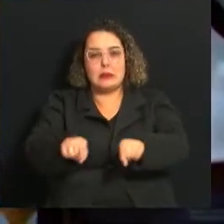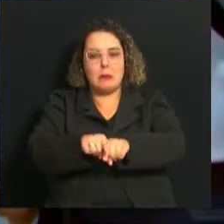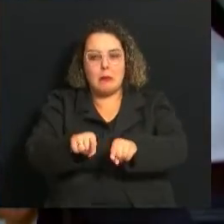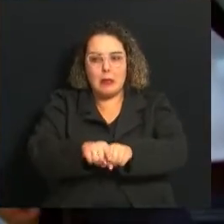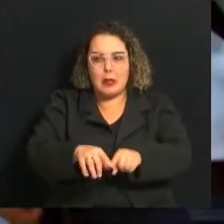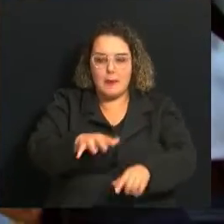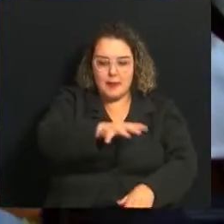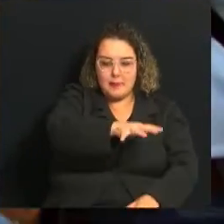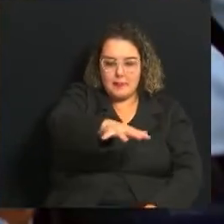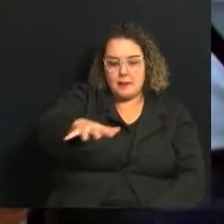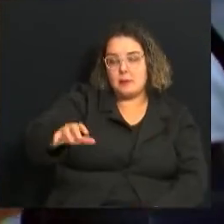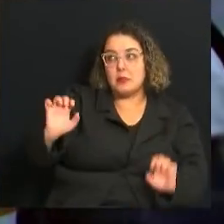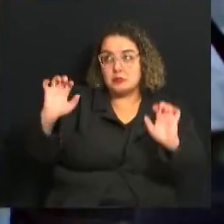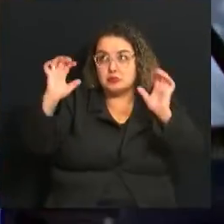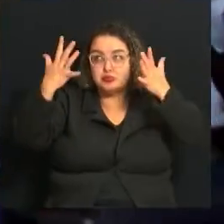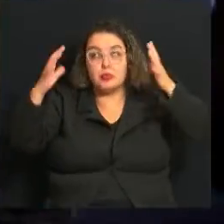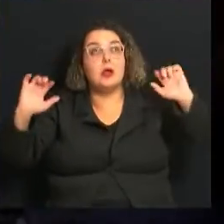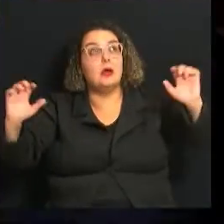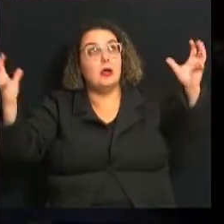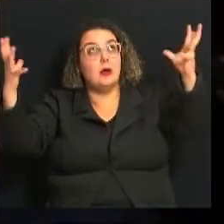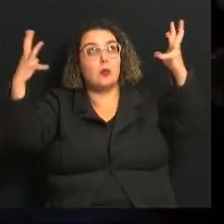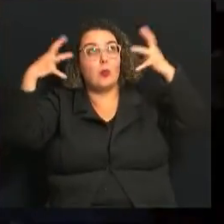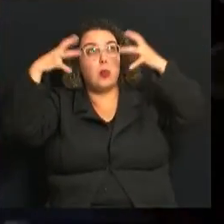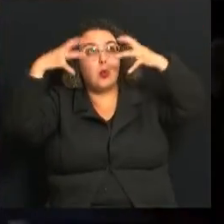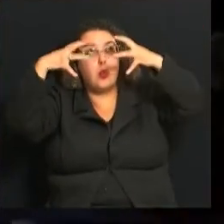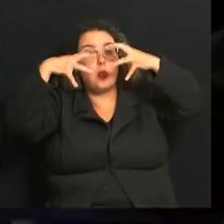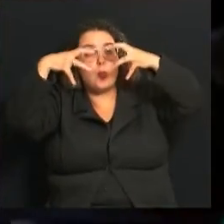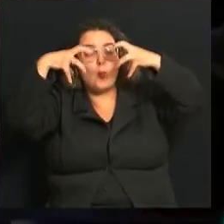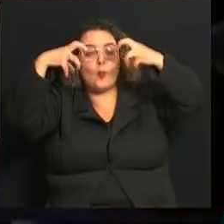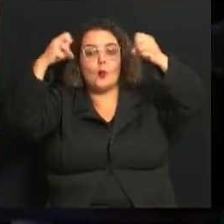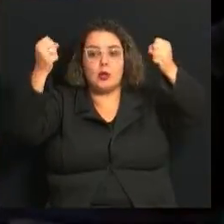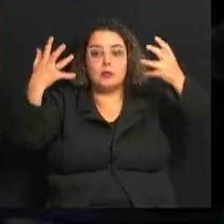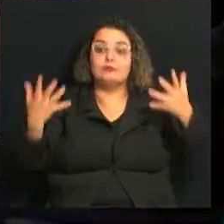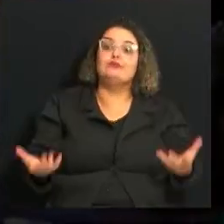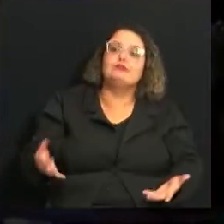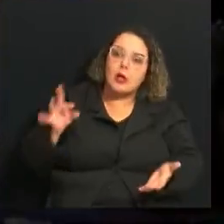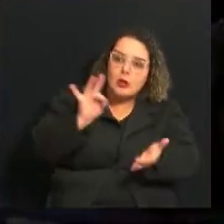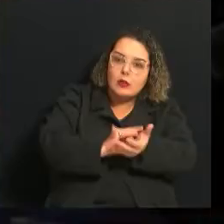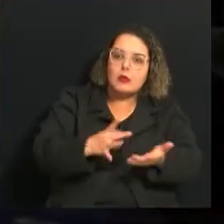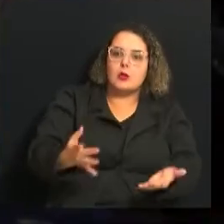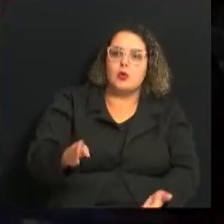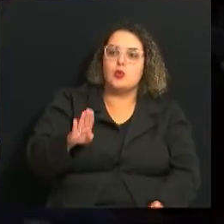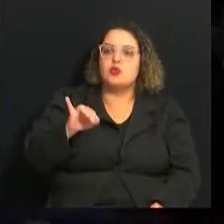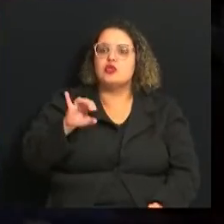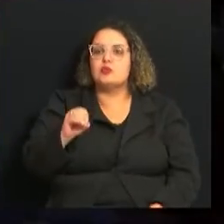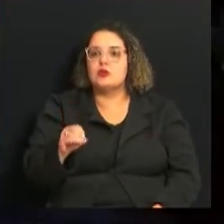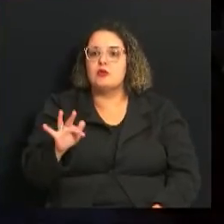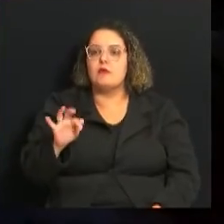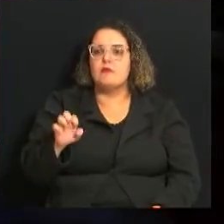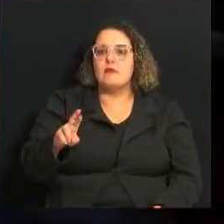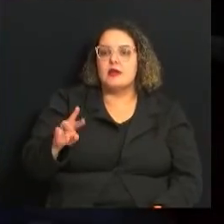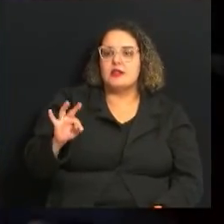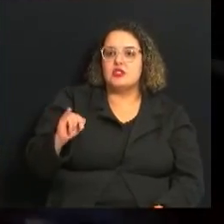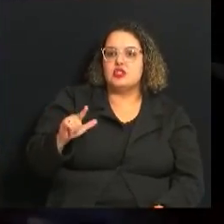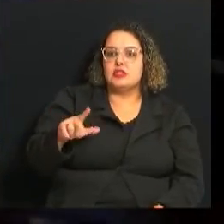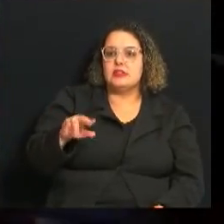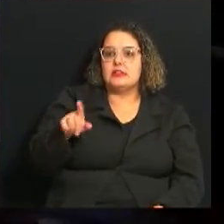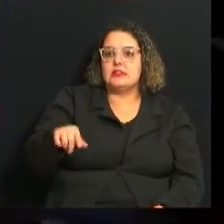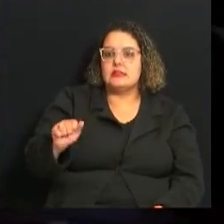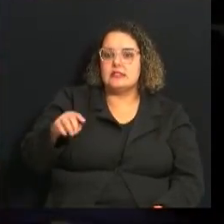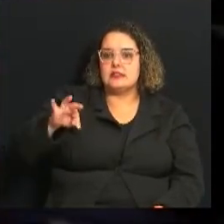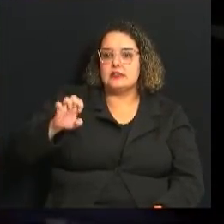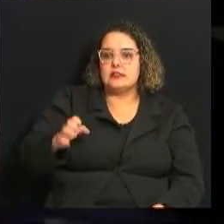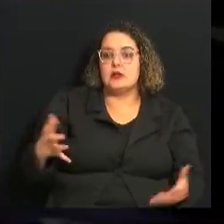seca, que é uma realidade hoje da nossa agricultura. Então, os biofertilizantes, eles atuam estimulando. A